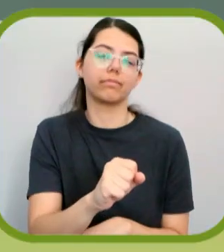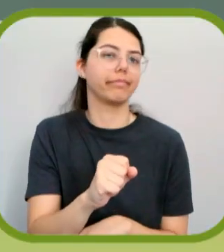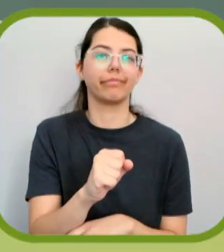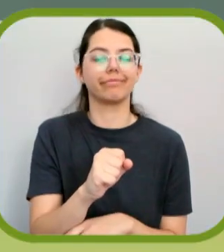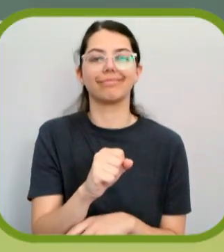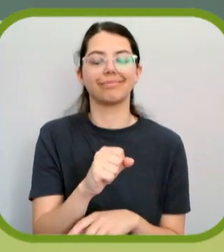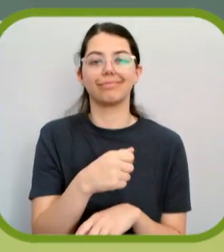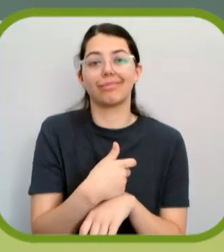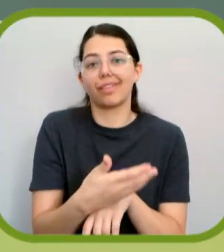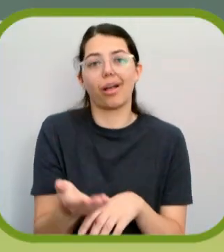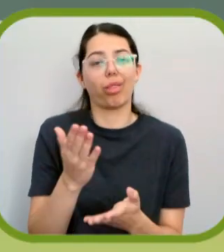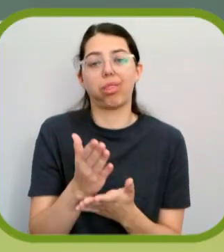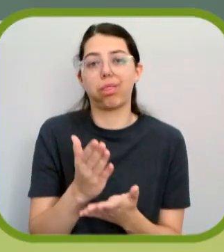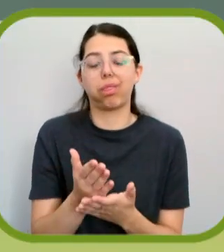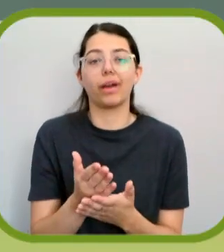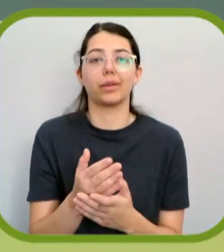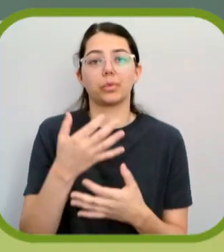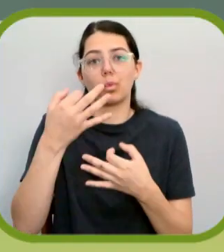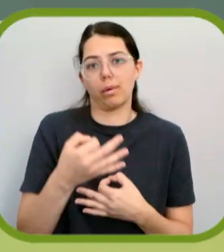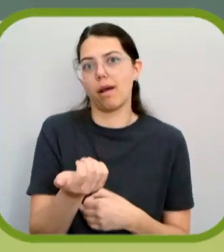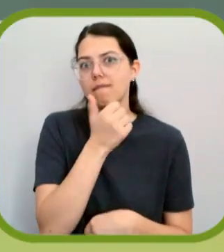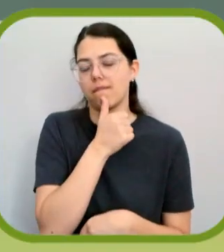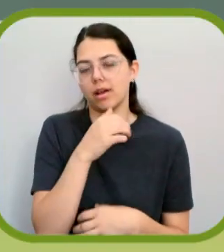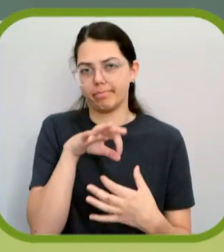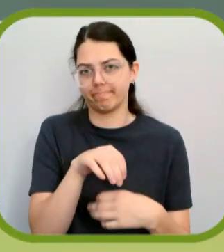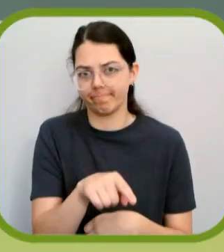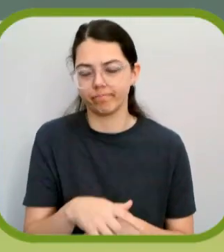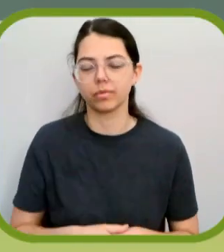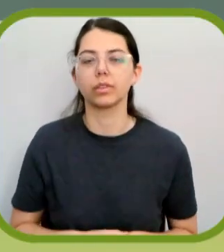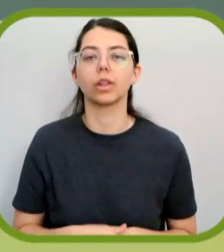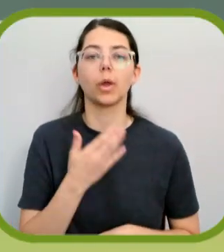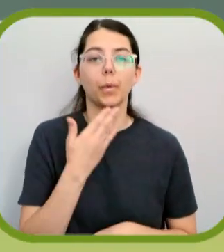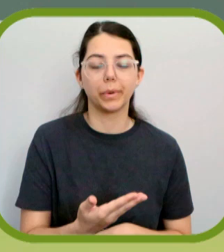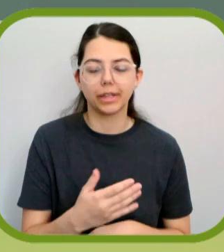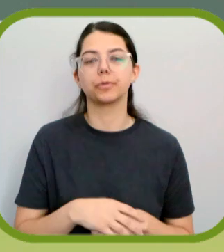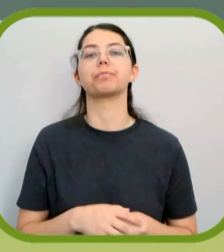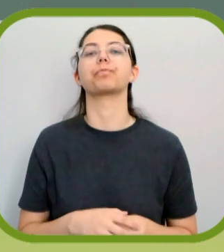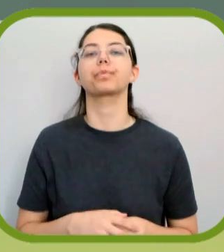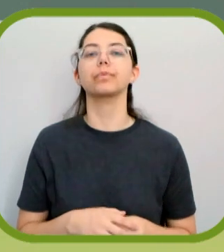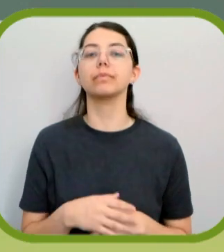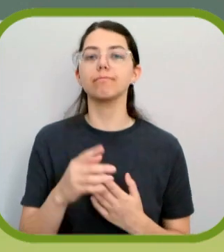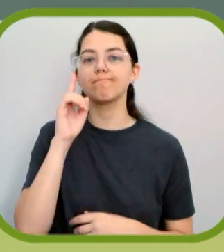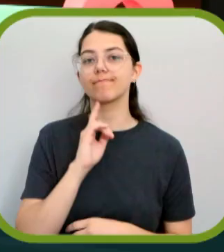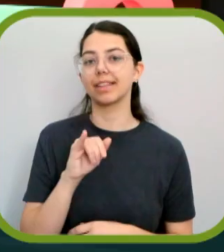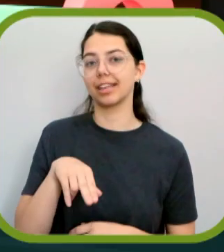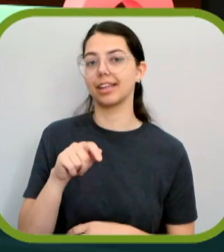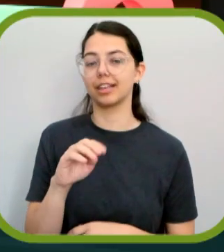normalmente, quando se detecta, já é um bocadinho tarde no que toca depois a tipo de comportamentos mais agressivos. Obrigada,